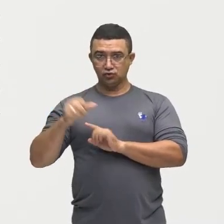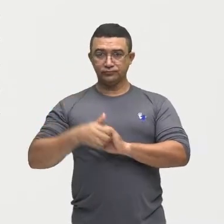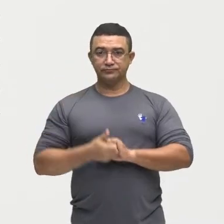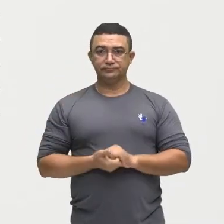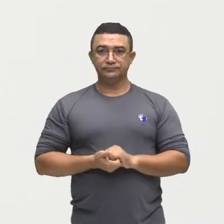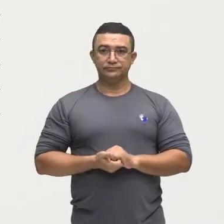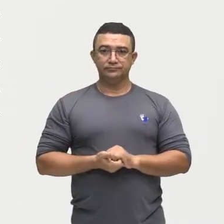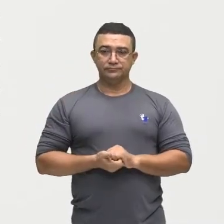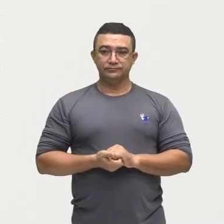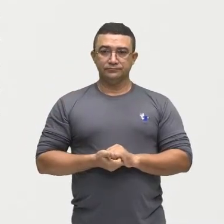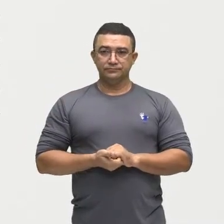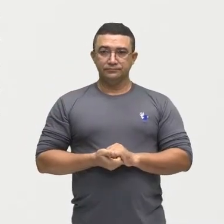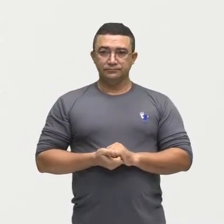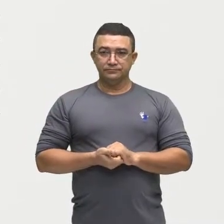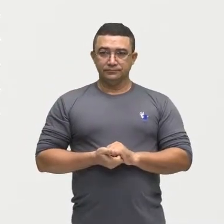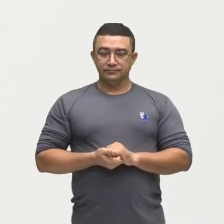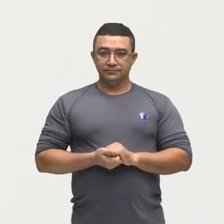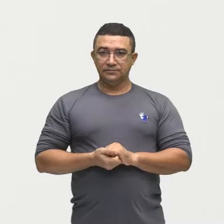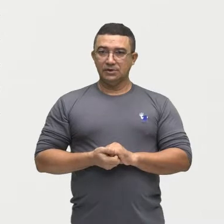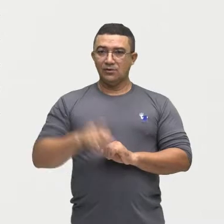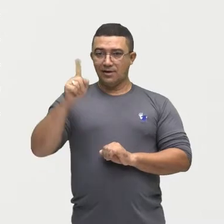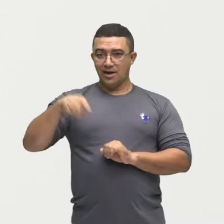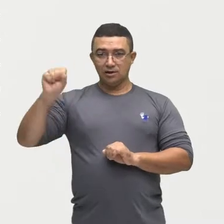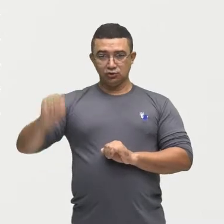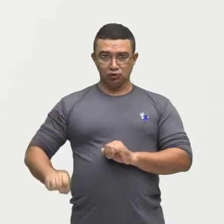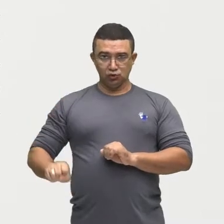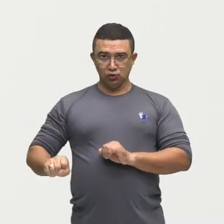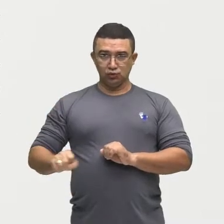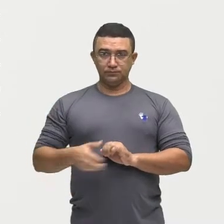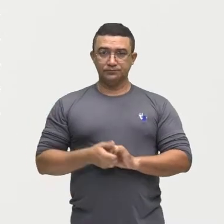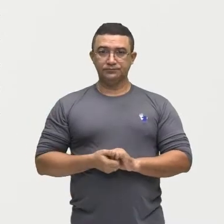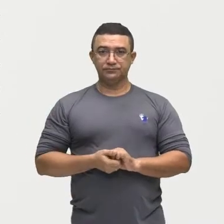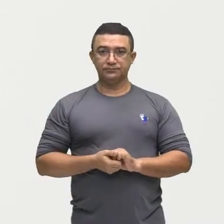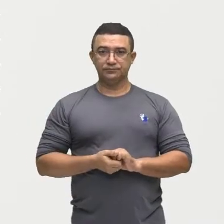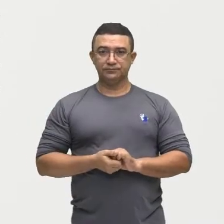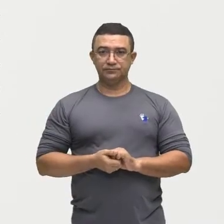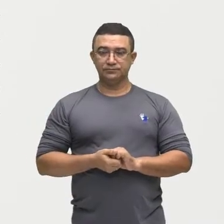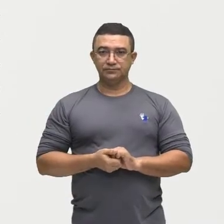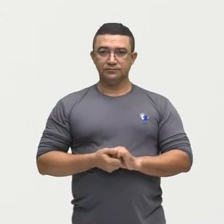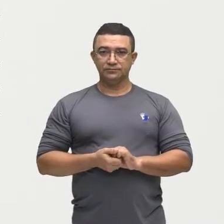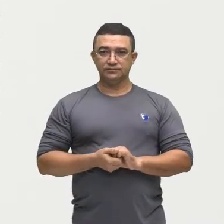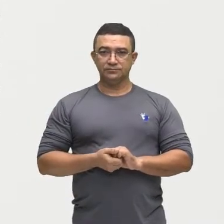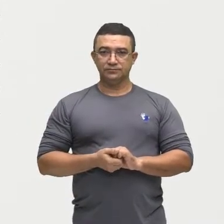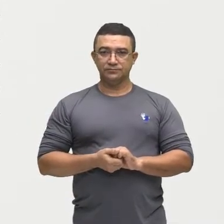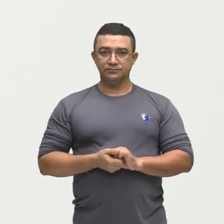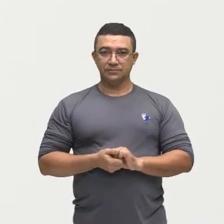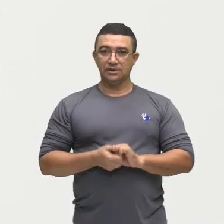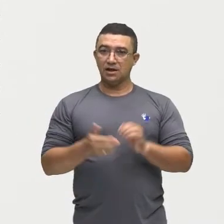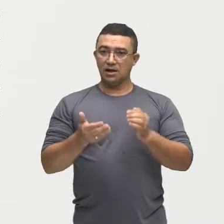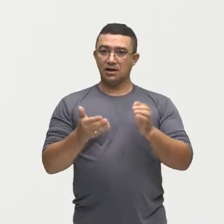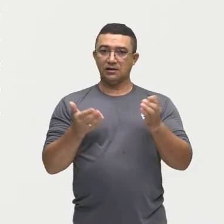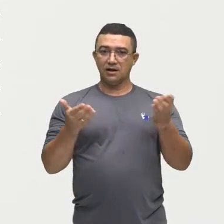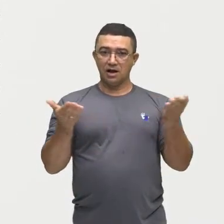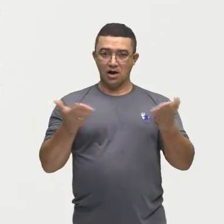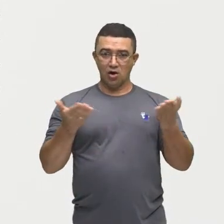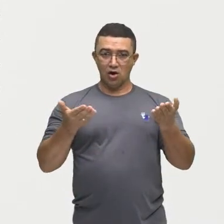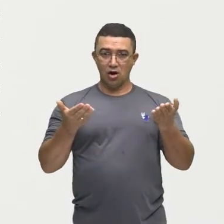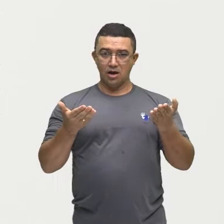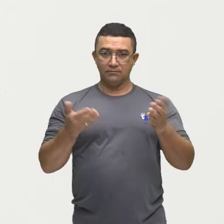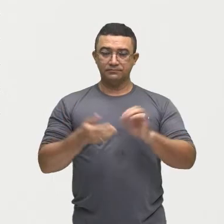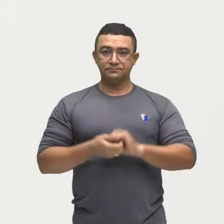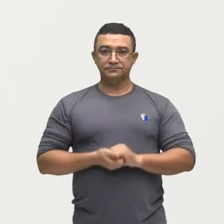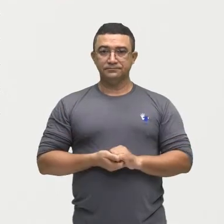Opa, errei aqui. Então, aqui a gente tem a latitude sul. Aí você segue também, eu vou colocar aqui para baixo, olha, tá mais perto,